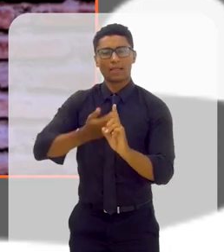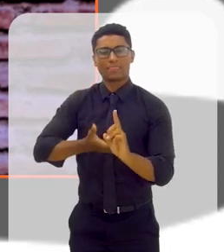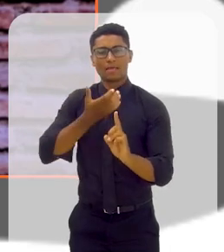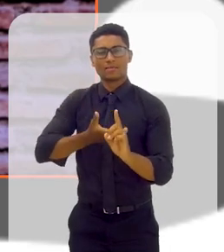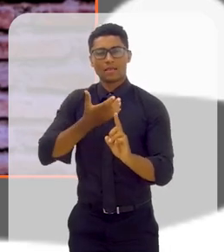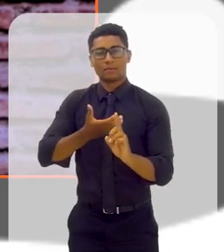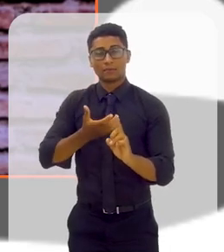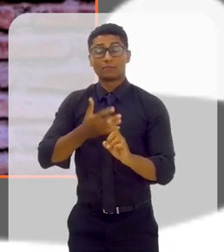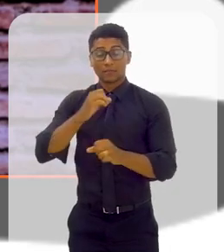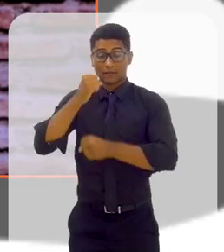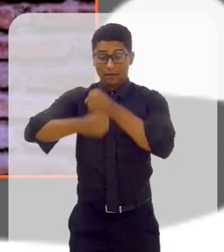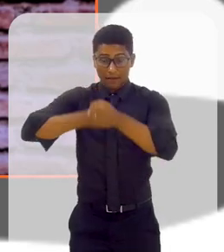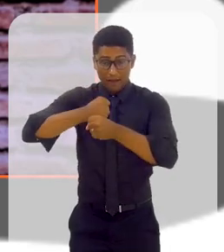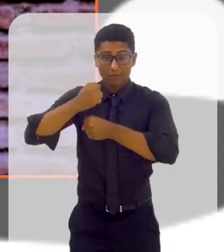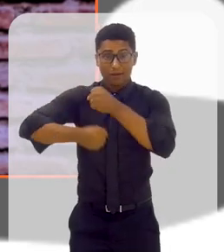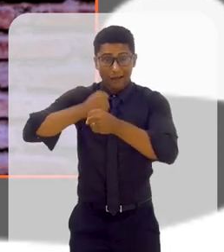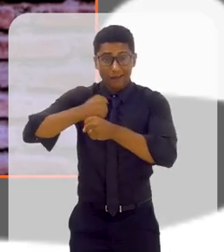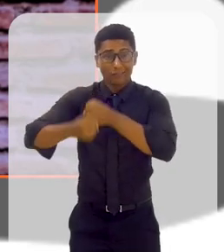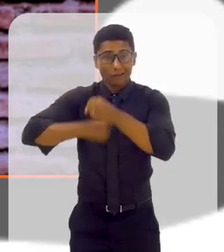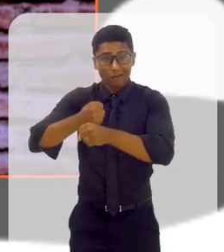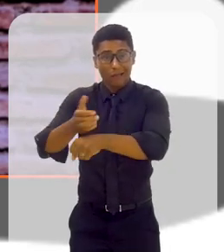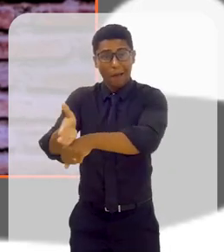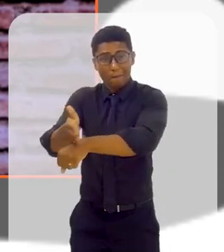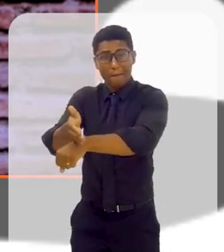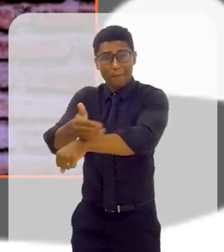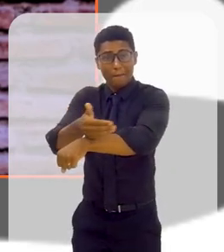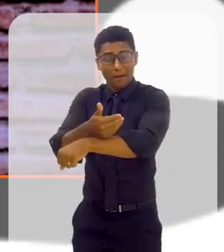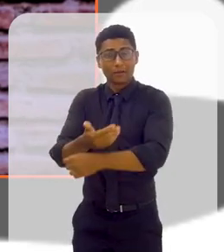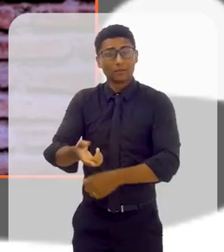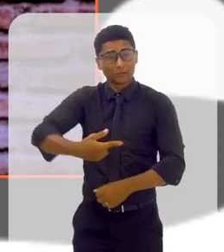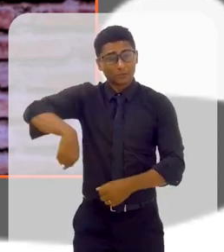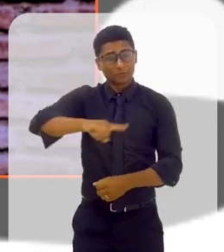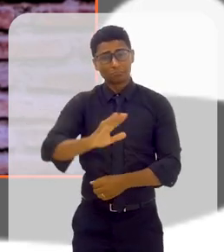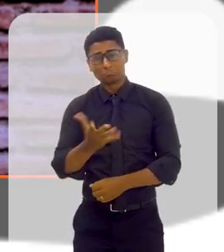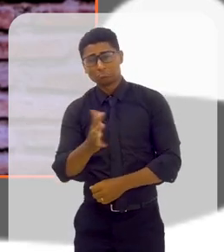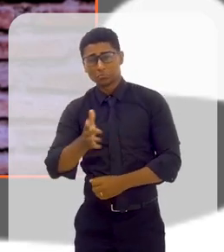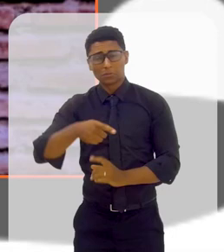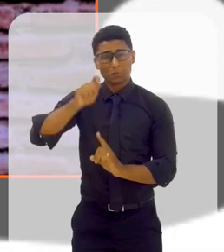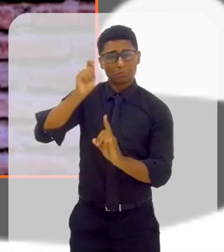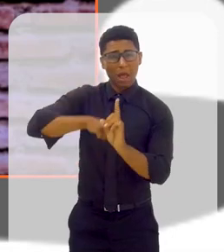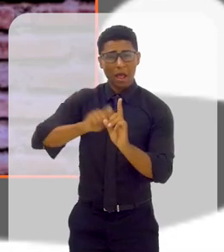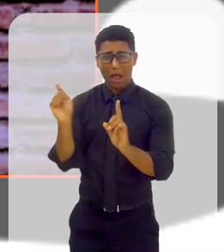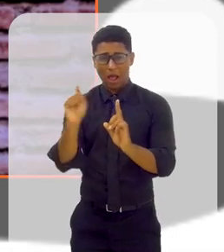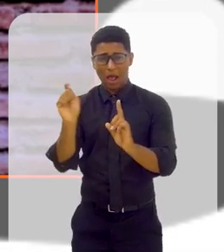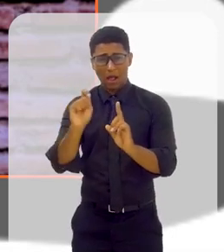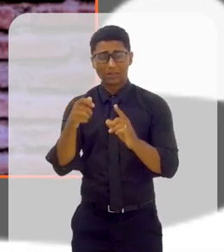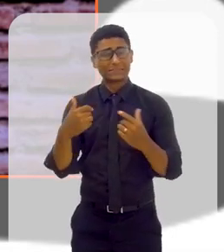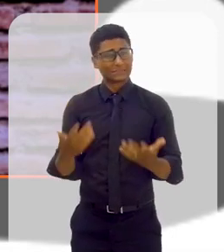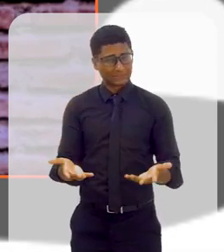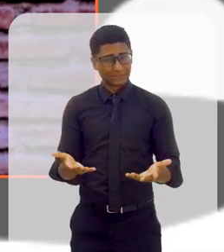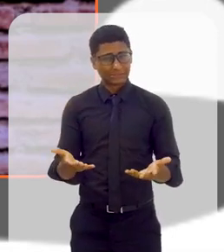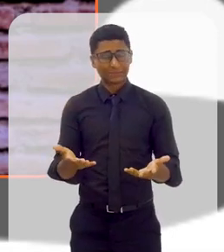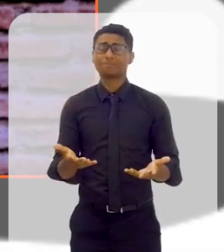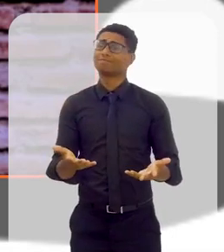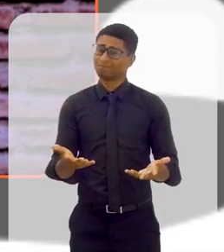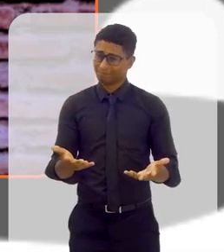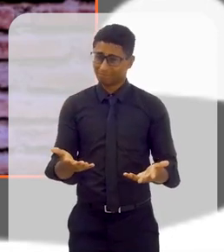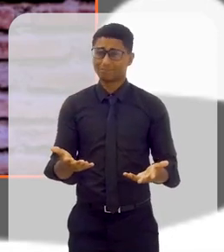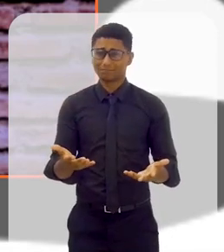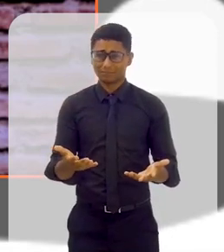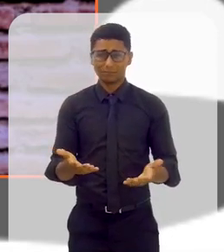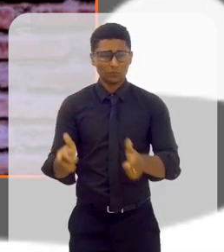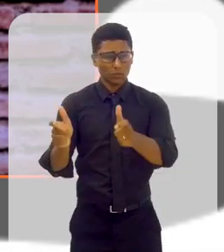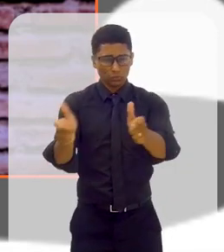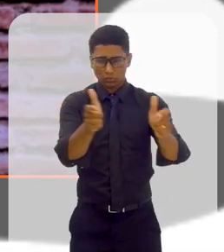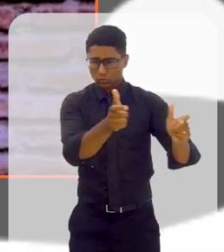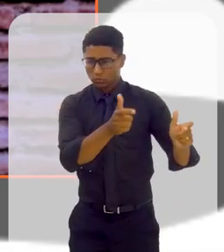nós batemos um recorde. E hoje nós estamos por volta de agosto. Ou seja, nós estamos consumindo cerca de 3 planetas em algumas